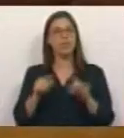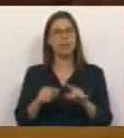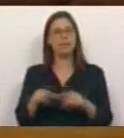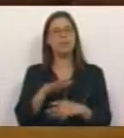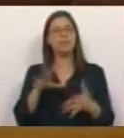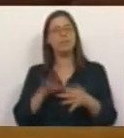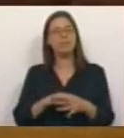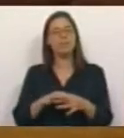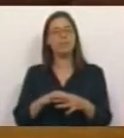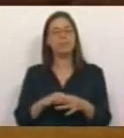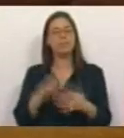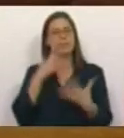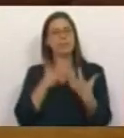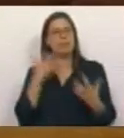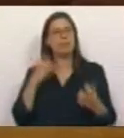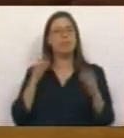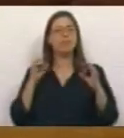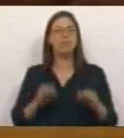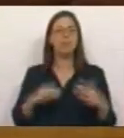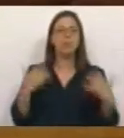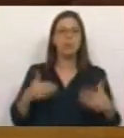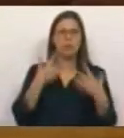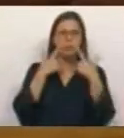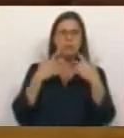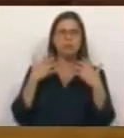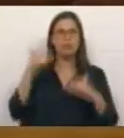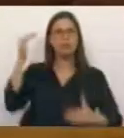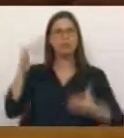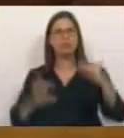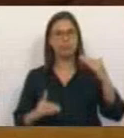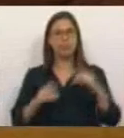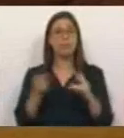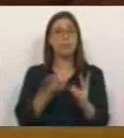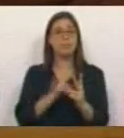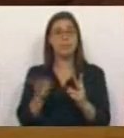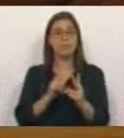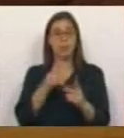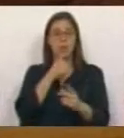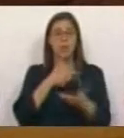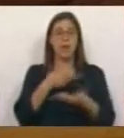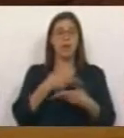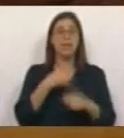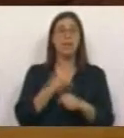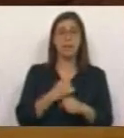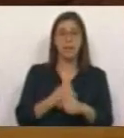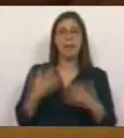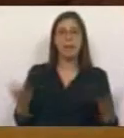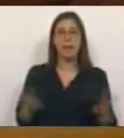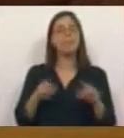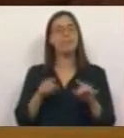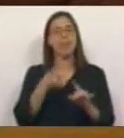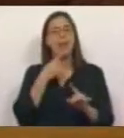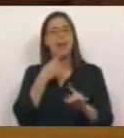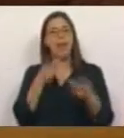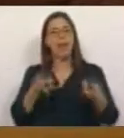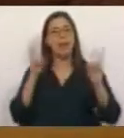num contexto marcado sobretudo por um forte e visível desequilíbrio entre as partes na relação laboral,